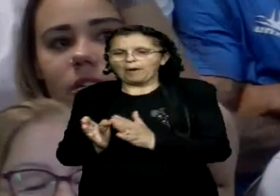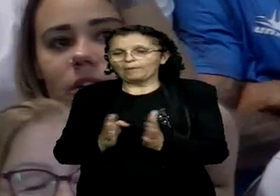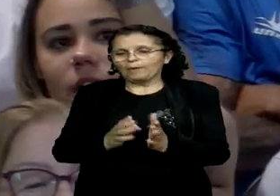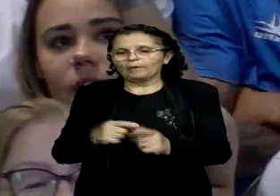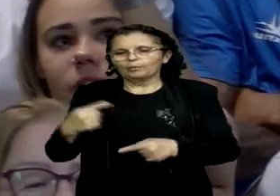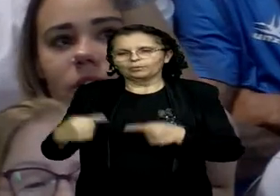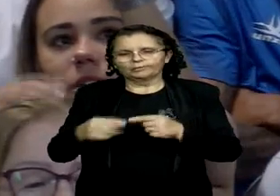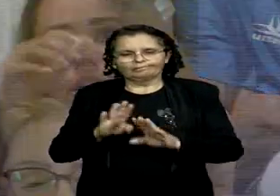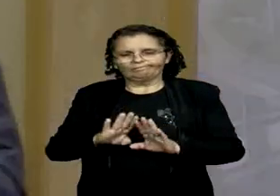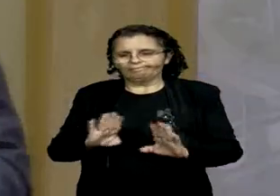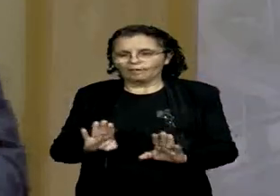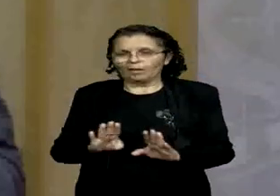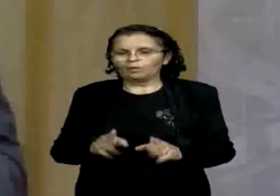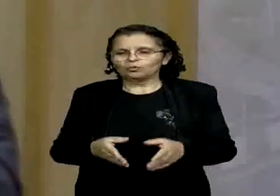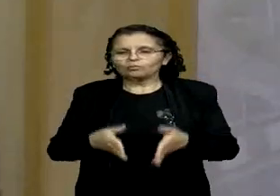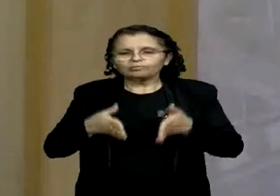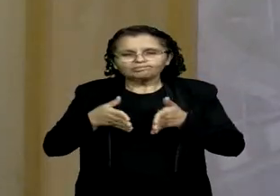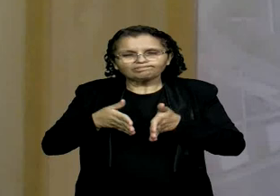sem